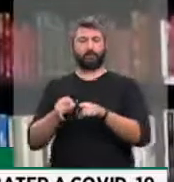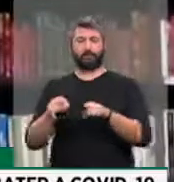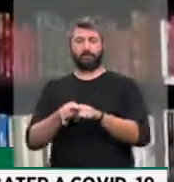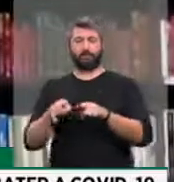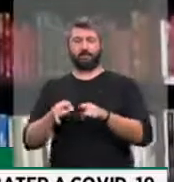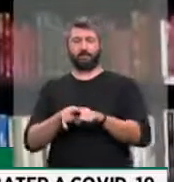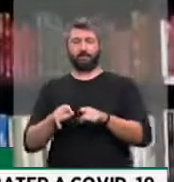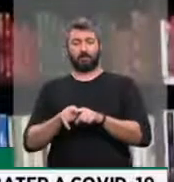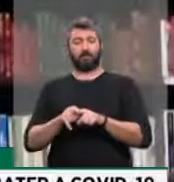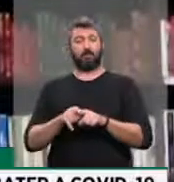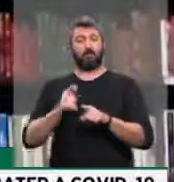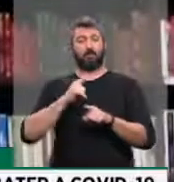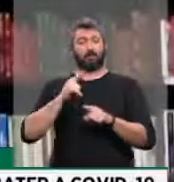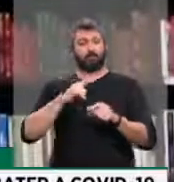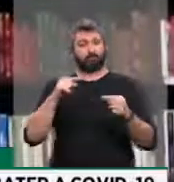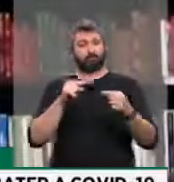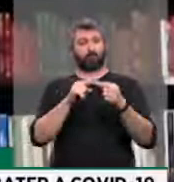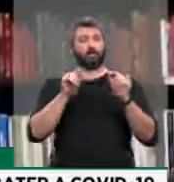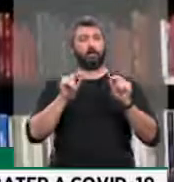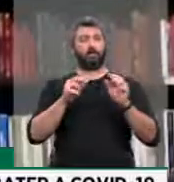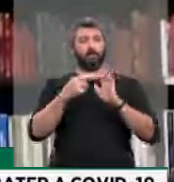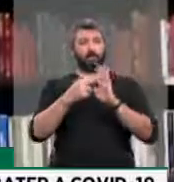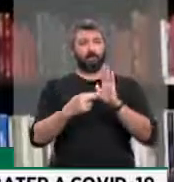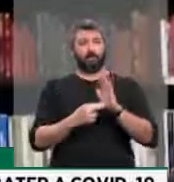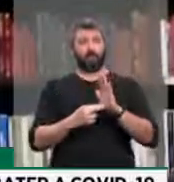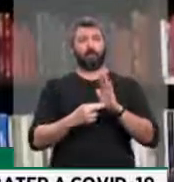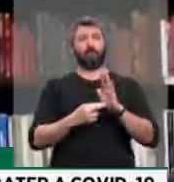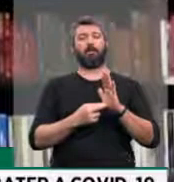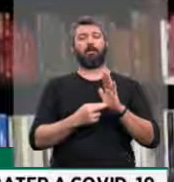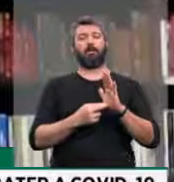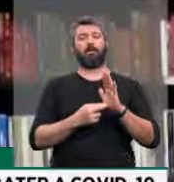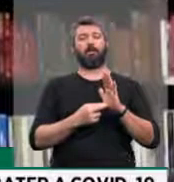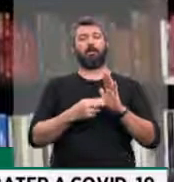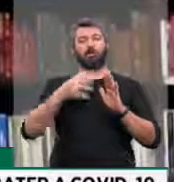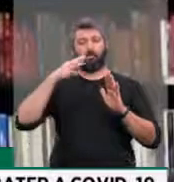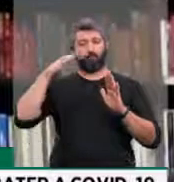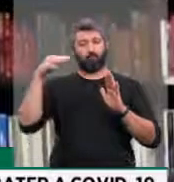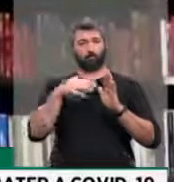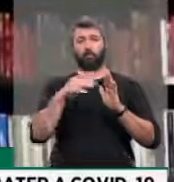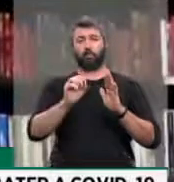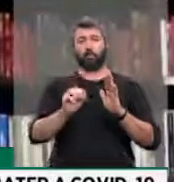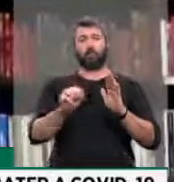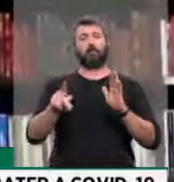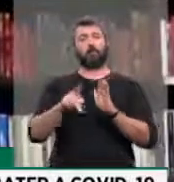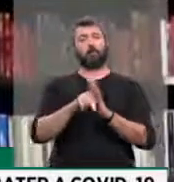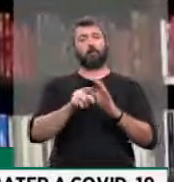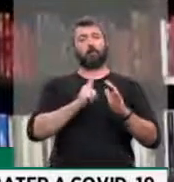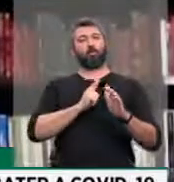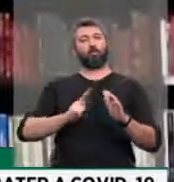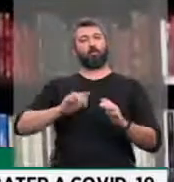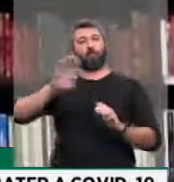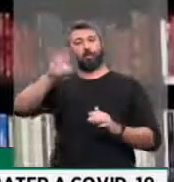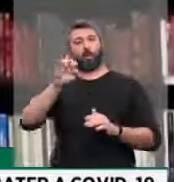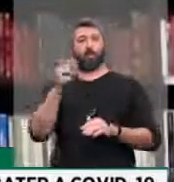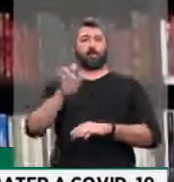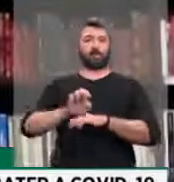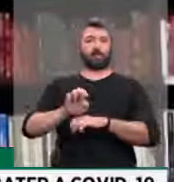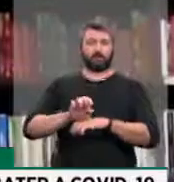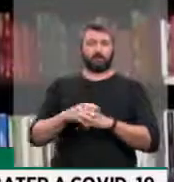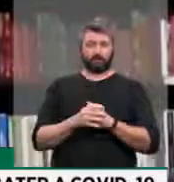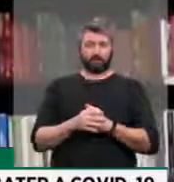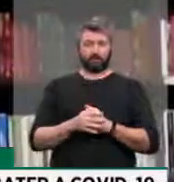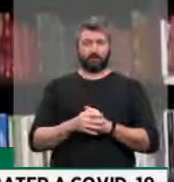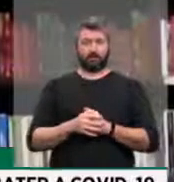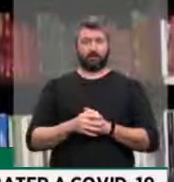sejam observados os requisitos definidos na regulamentação editada pelo ente federado. Como vimos,